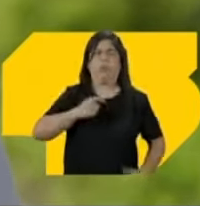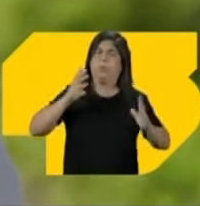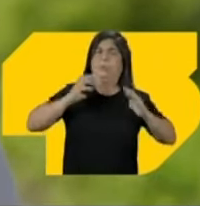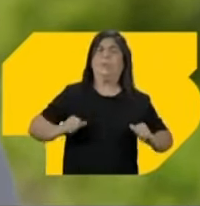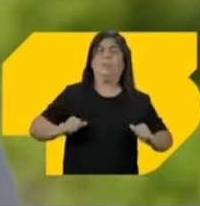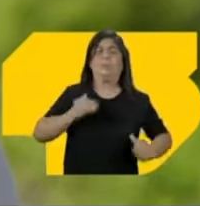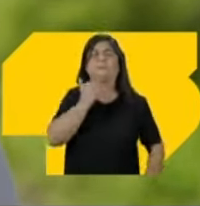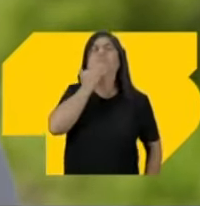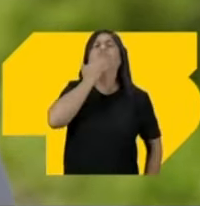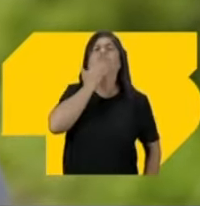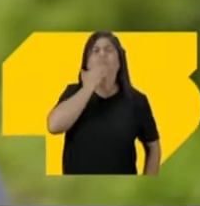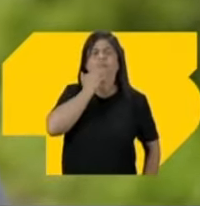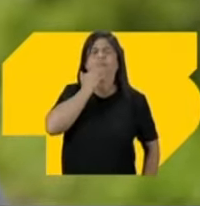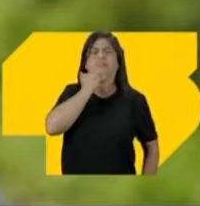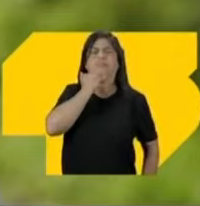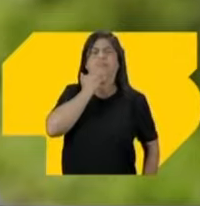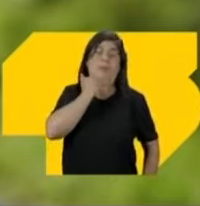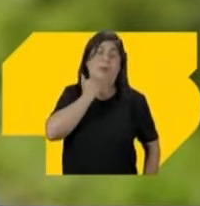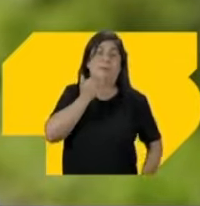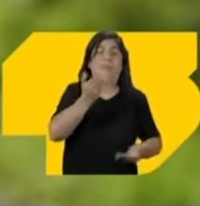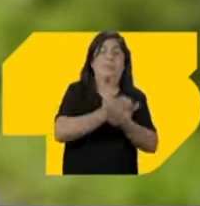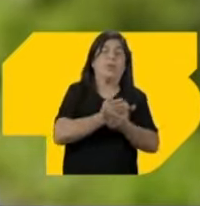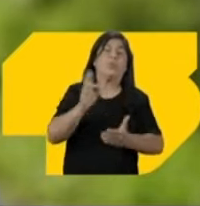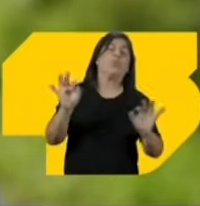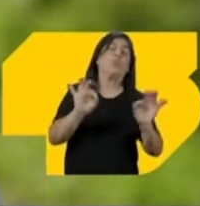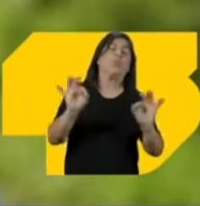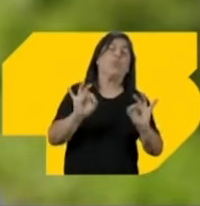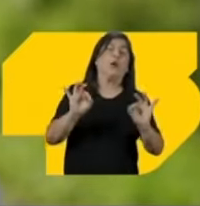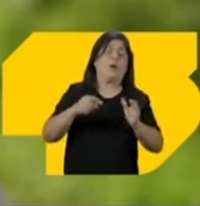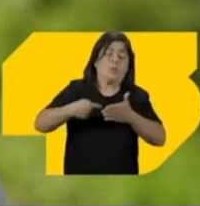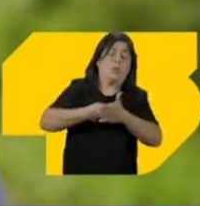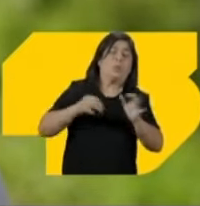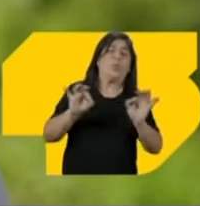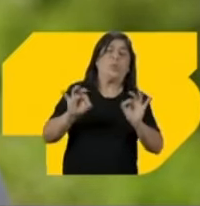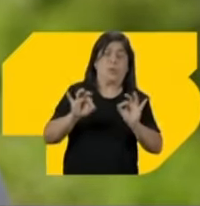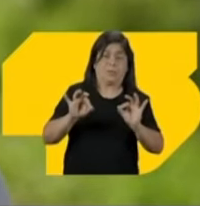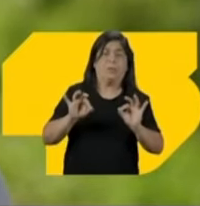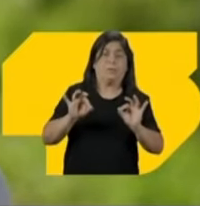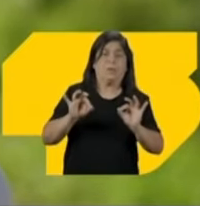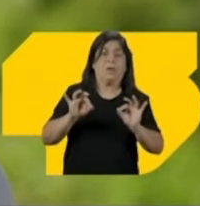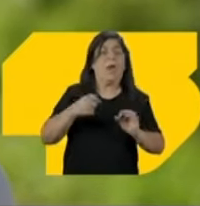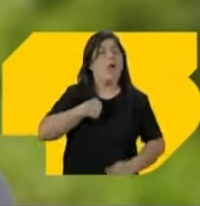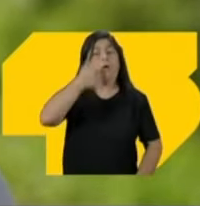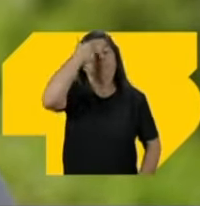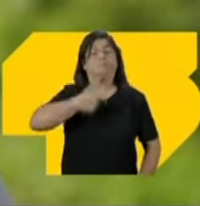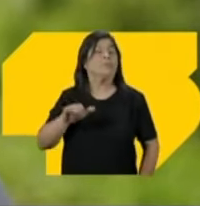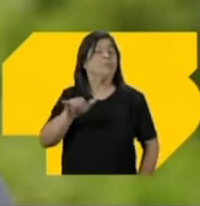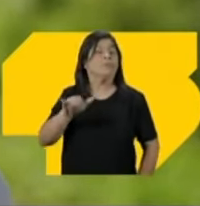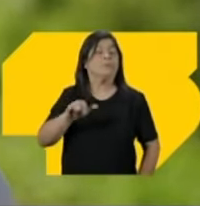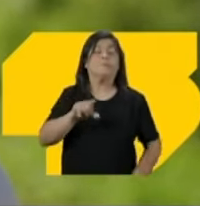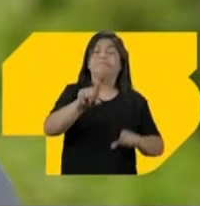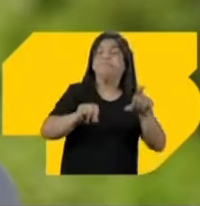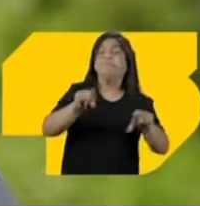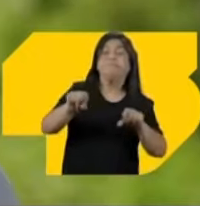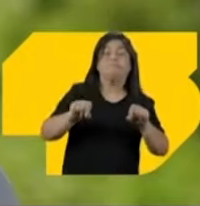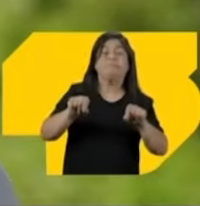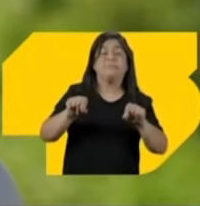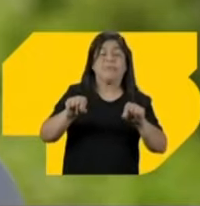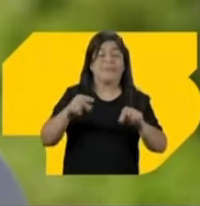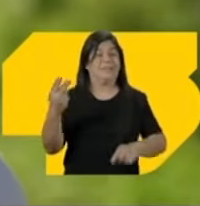erguida porque não respondo nenhum processo e não sou investigado. Por isso estou muito tranquilo com as minhas escolhas, com os meus valores e